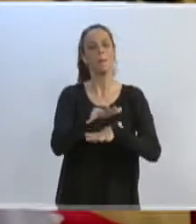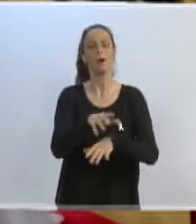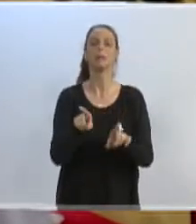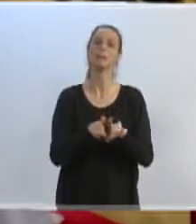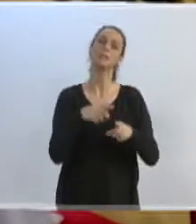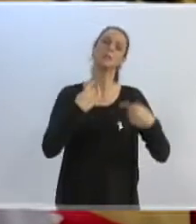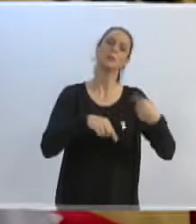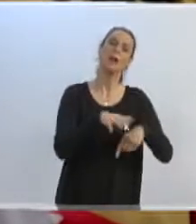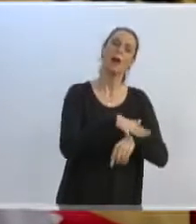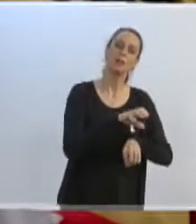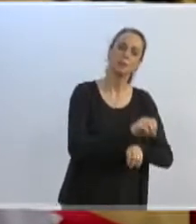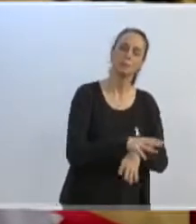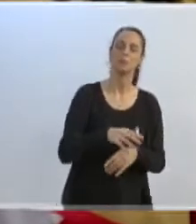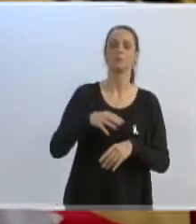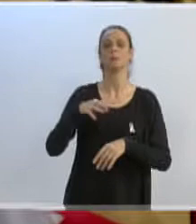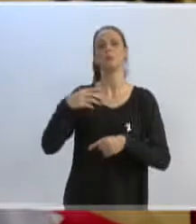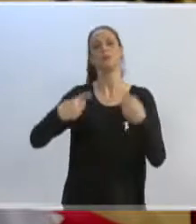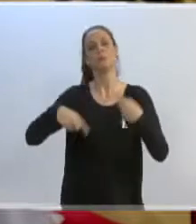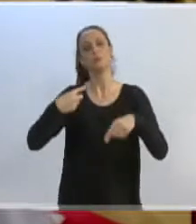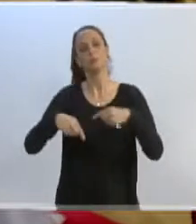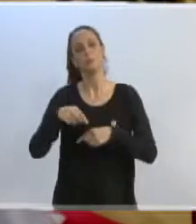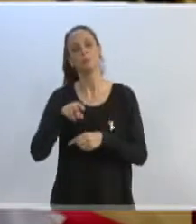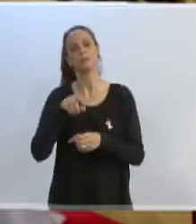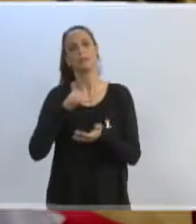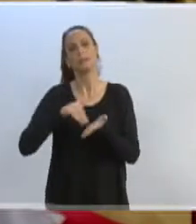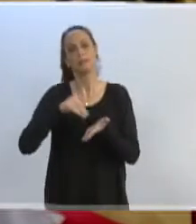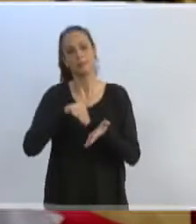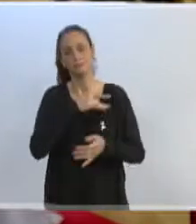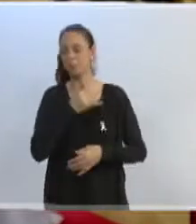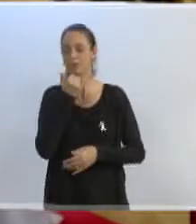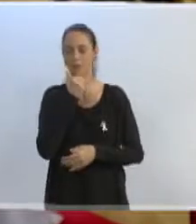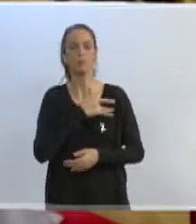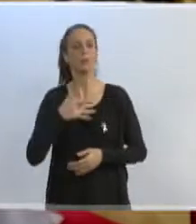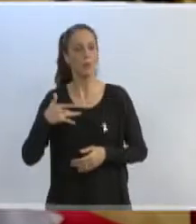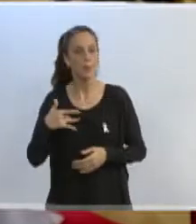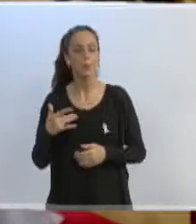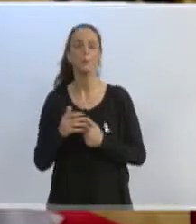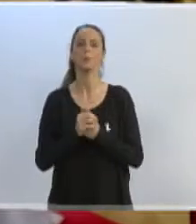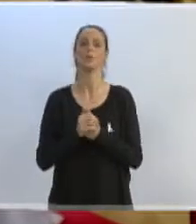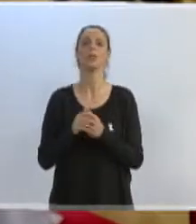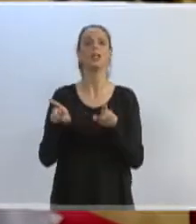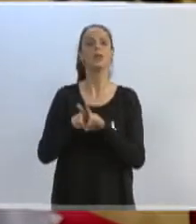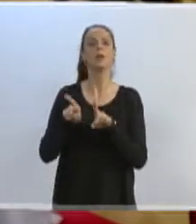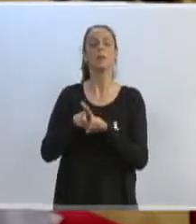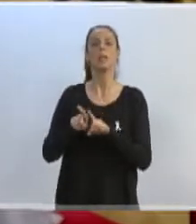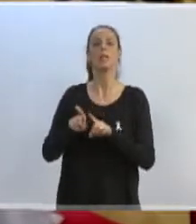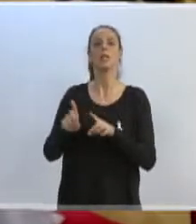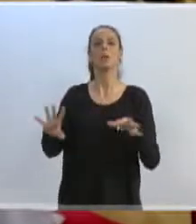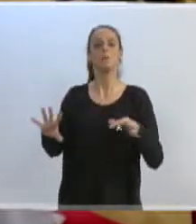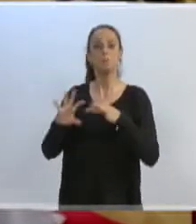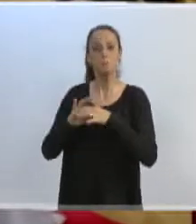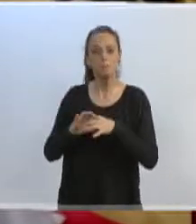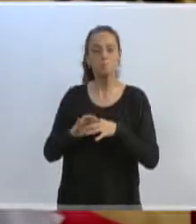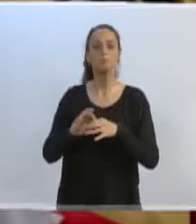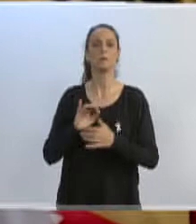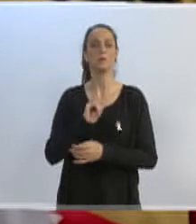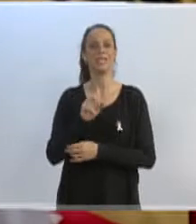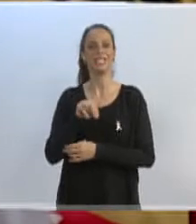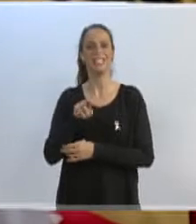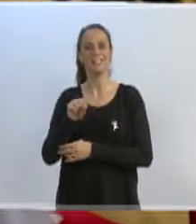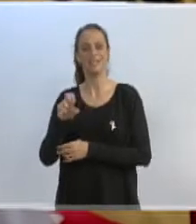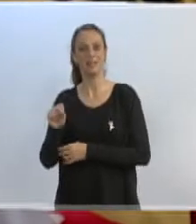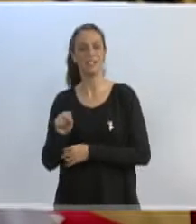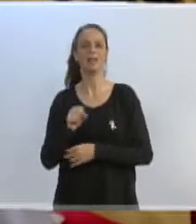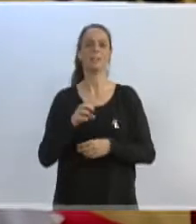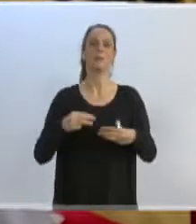educacional, discussões no meio na Secretaria de Saúde, com apoio de entidades como o INSS, Ministério